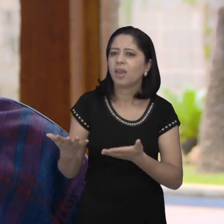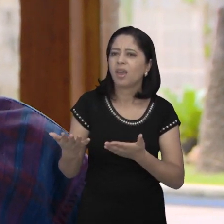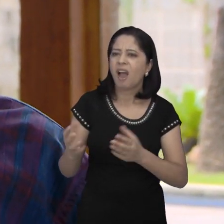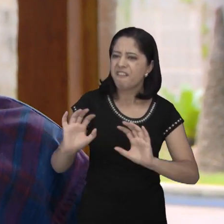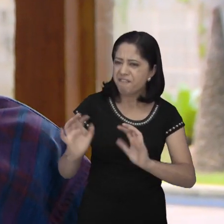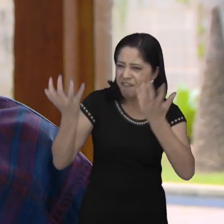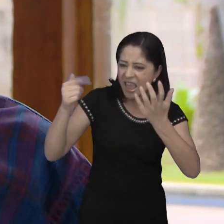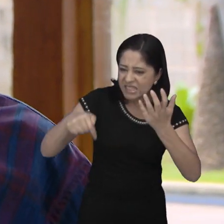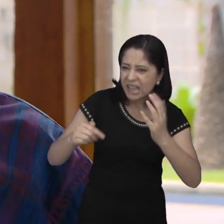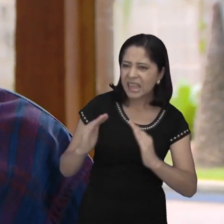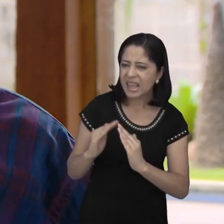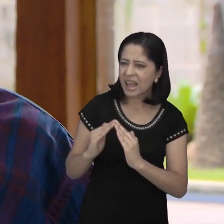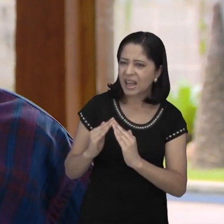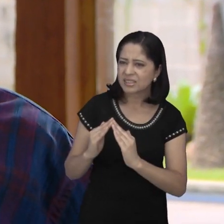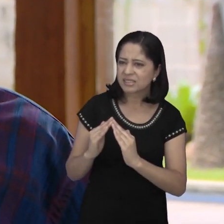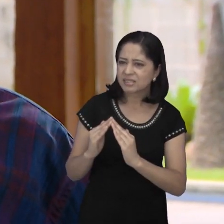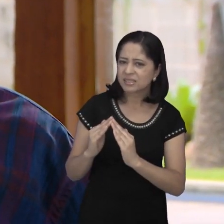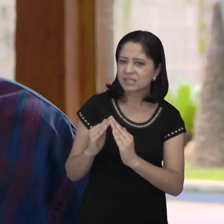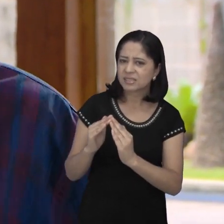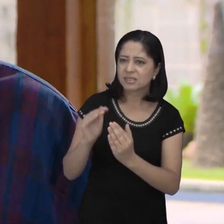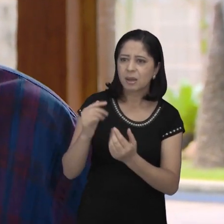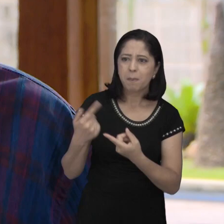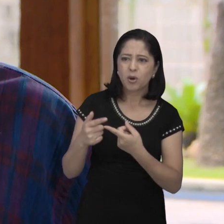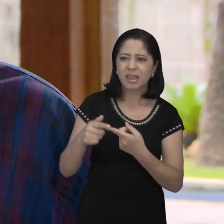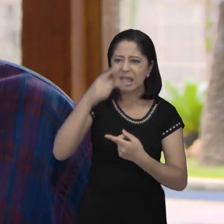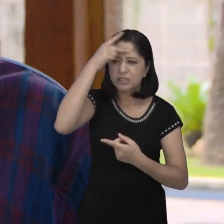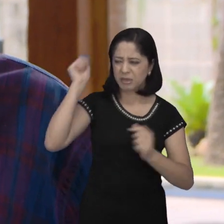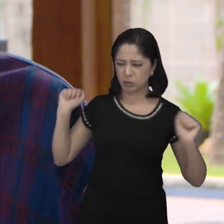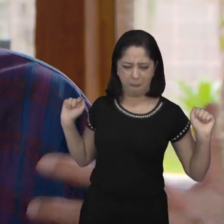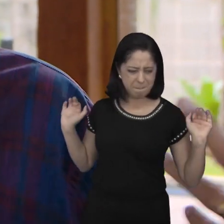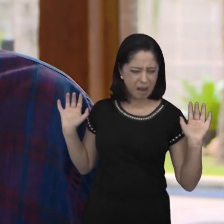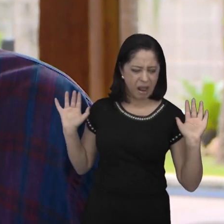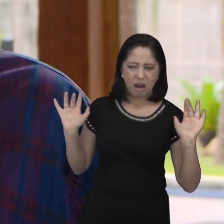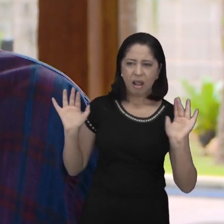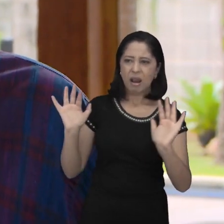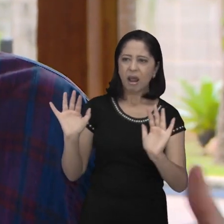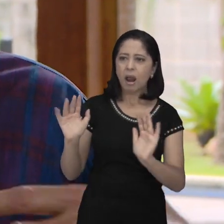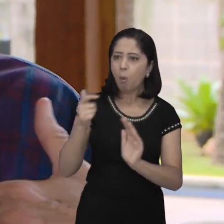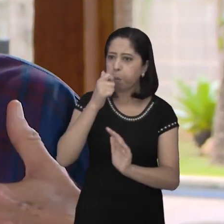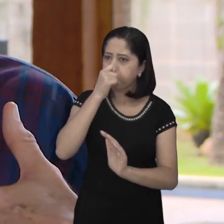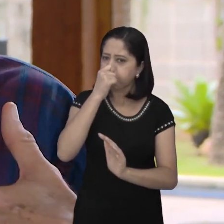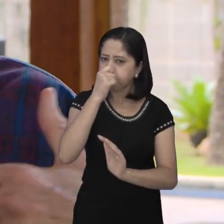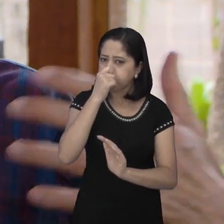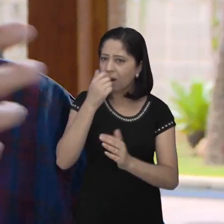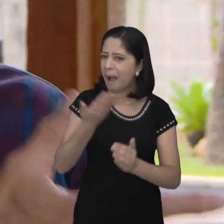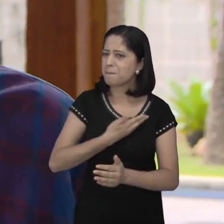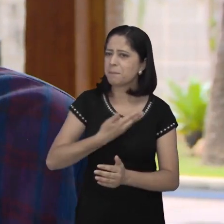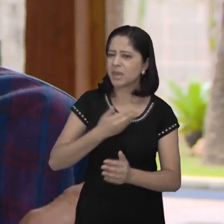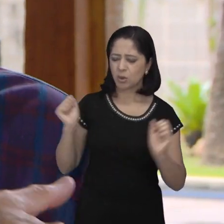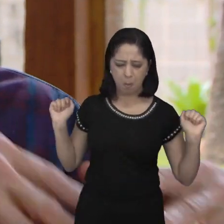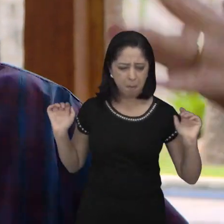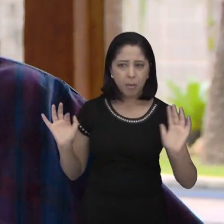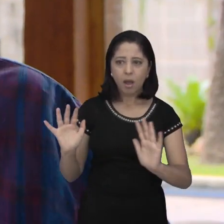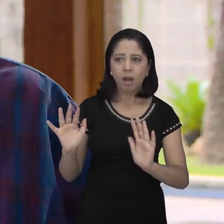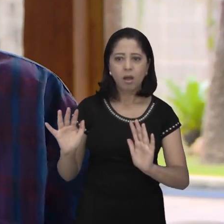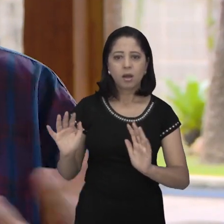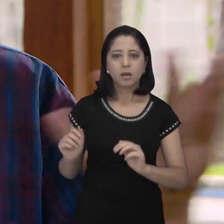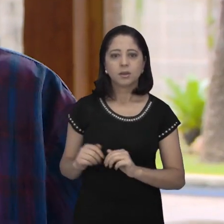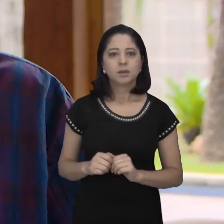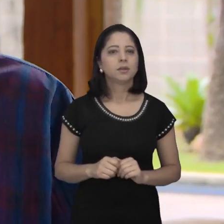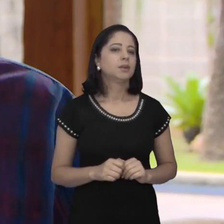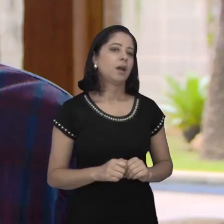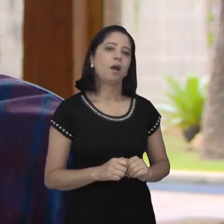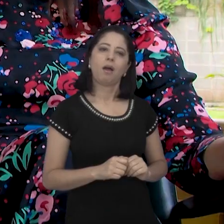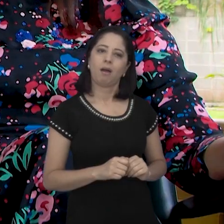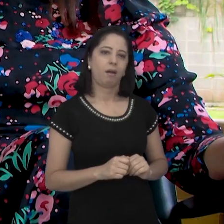Daniela? Fazer a festa de casamento aqui em casa, com muitos convidados, muitos amigos meus, amigos dela, gente, com